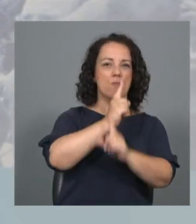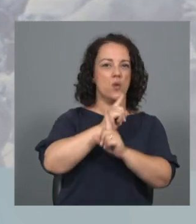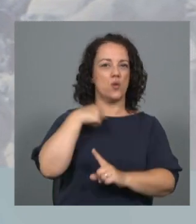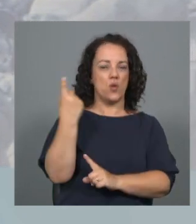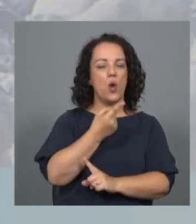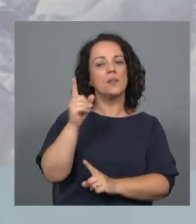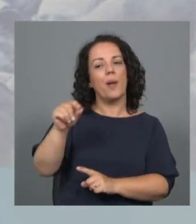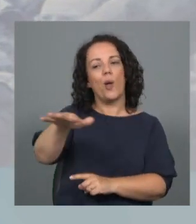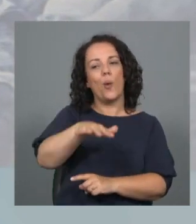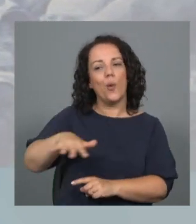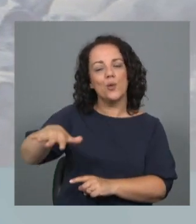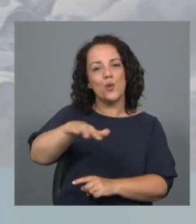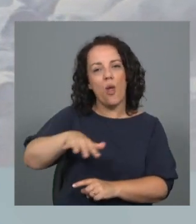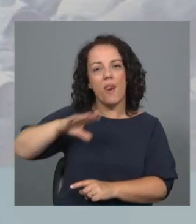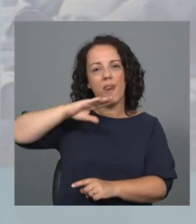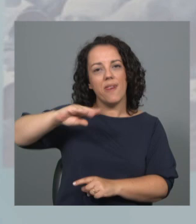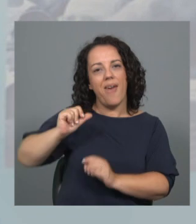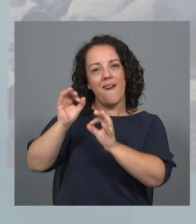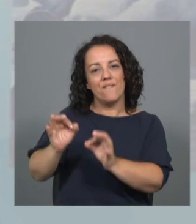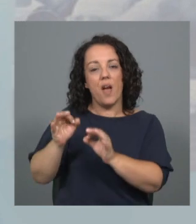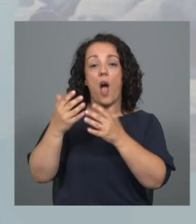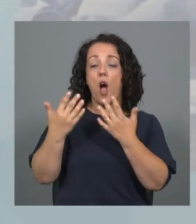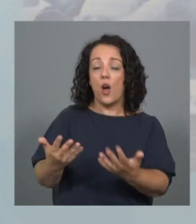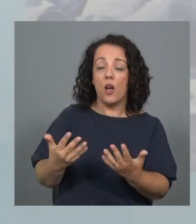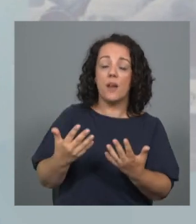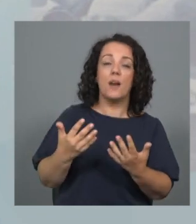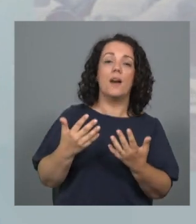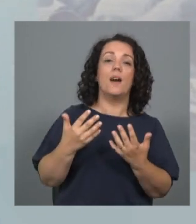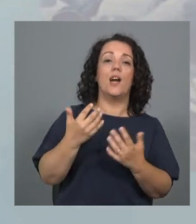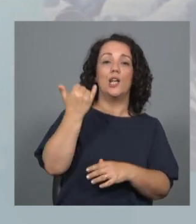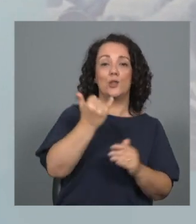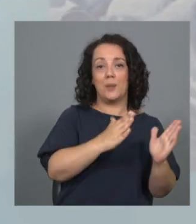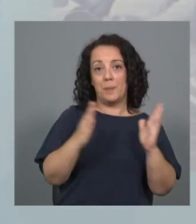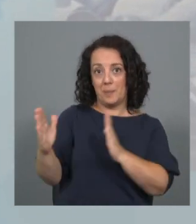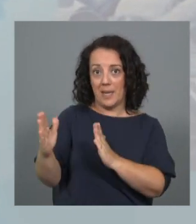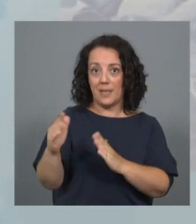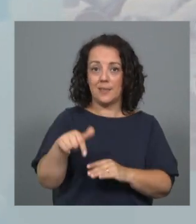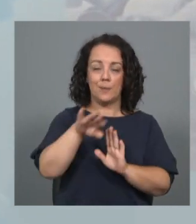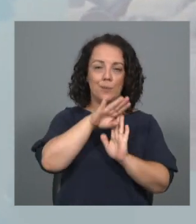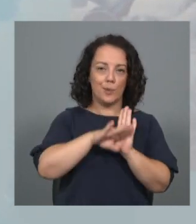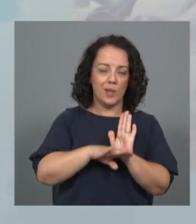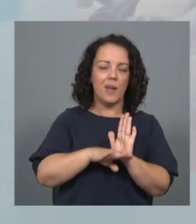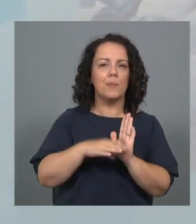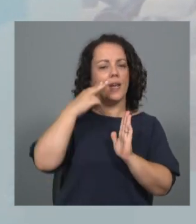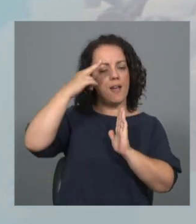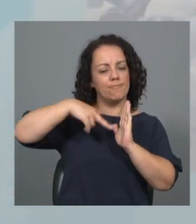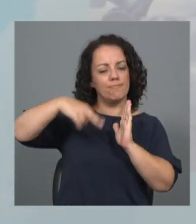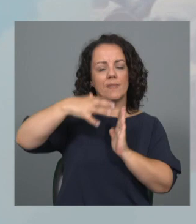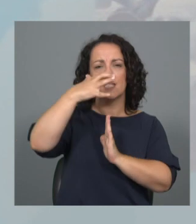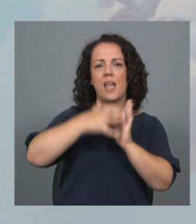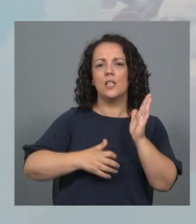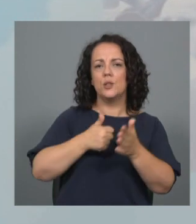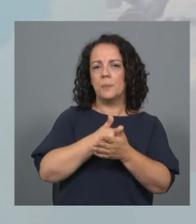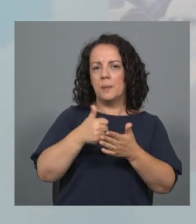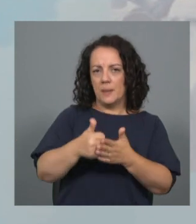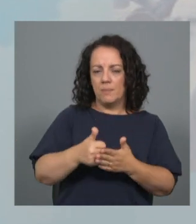cuidado. Vamos reservar o tempo, a segunda parte deste programa, para olharmos os textos da Bíblia que são lidos